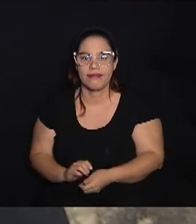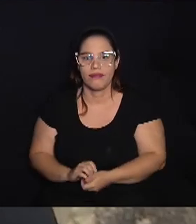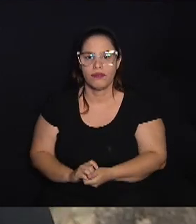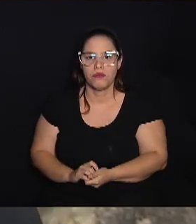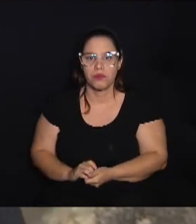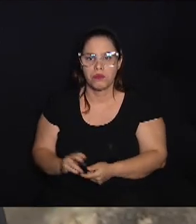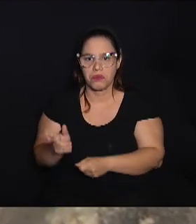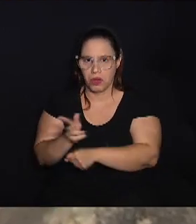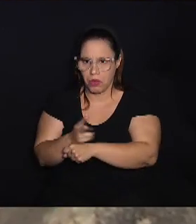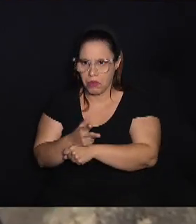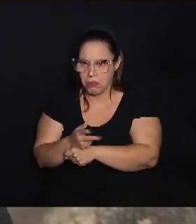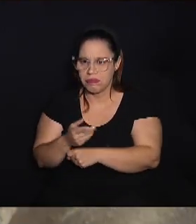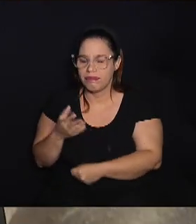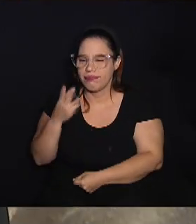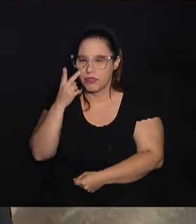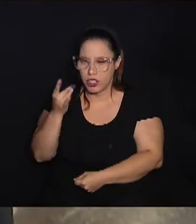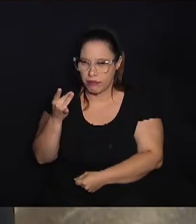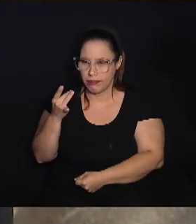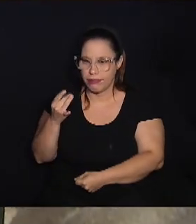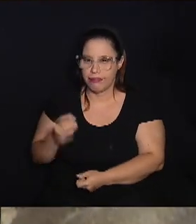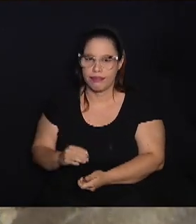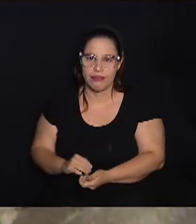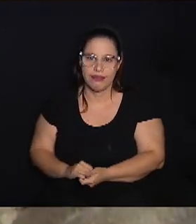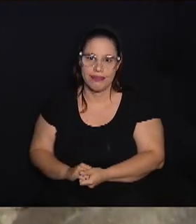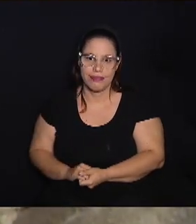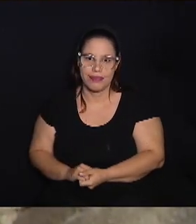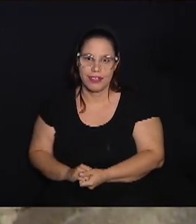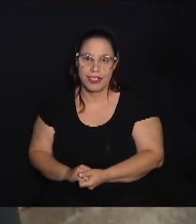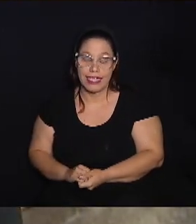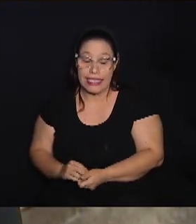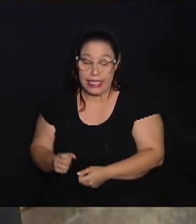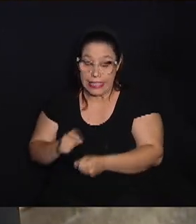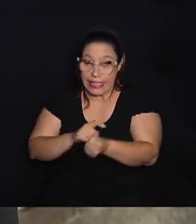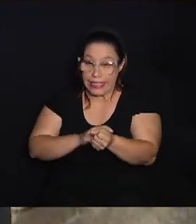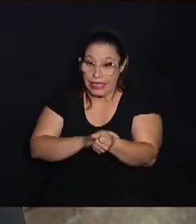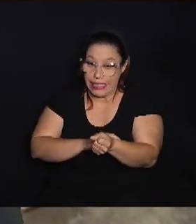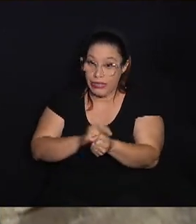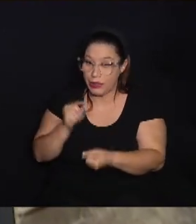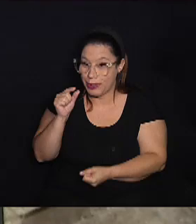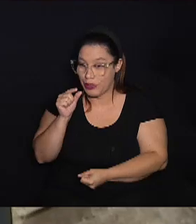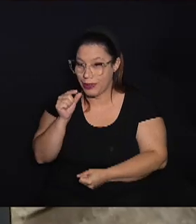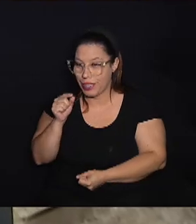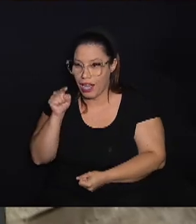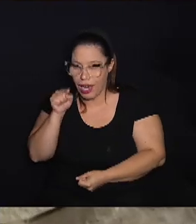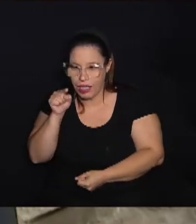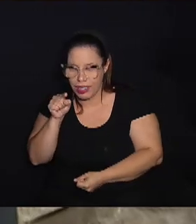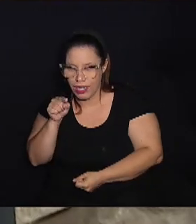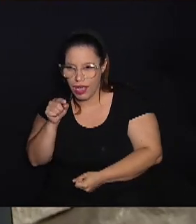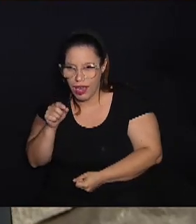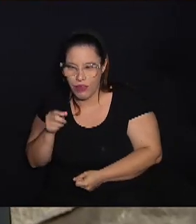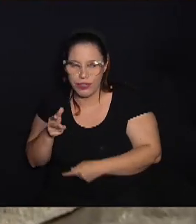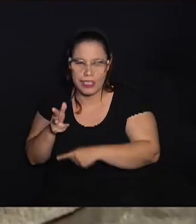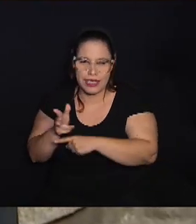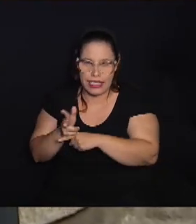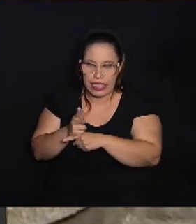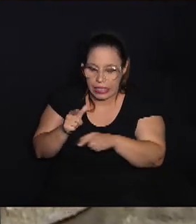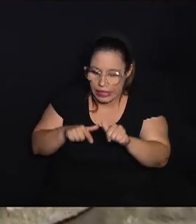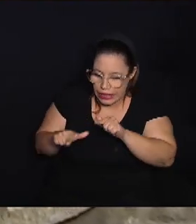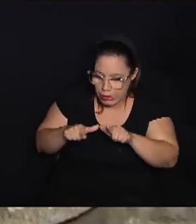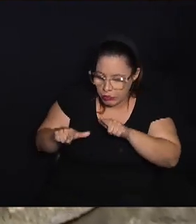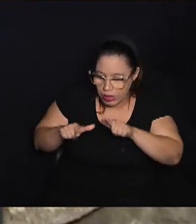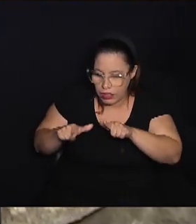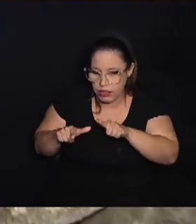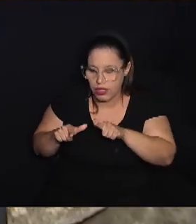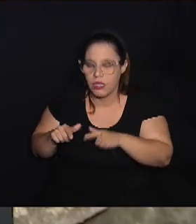atenção há um bom tempo, pra falar a verdade. E eu fico até mais nervosa, sabe? Porque ali é você tá fazendo o trabalho. Então, e se ficar